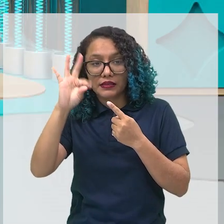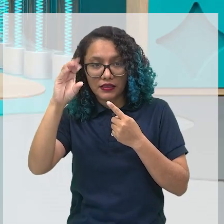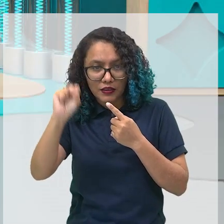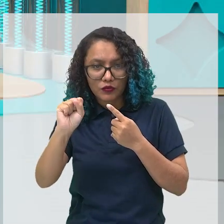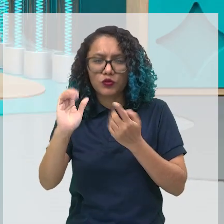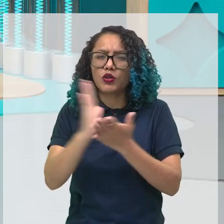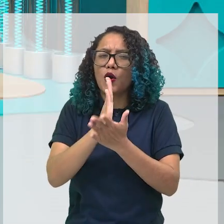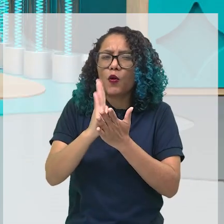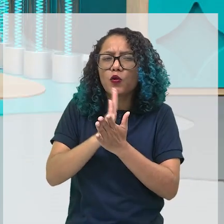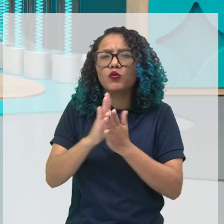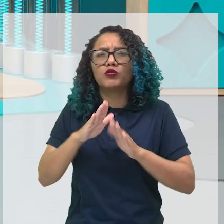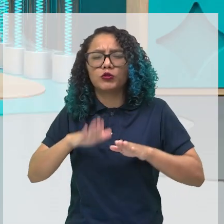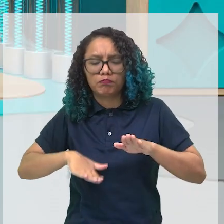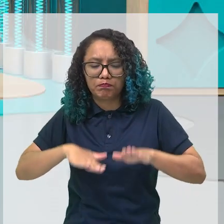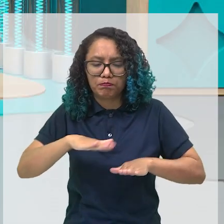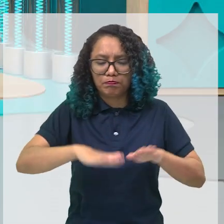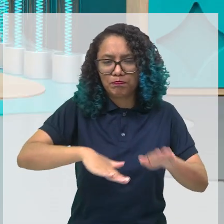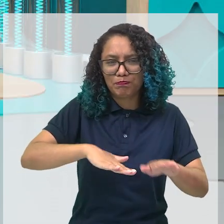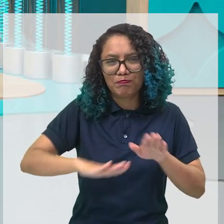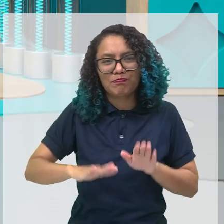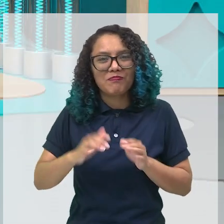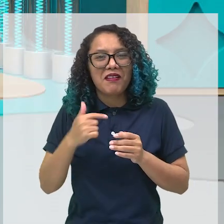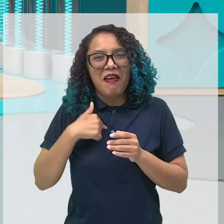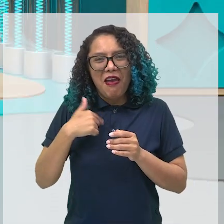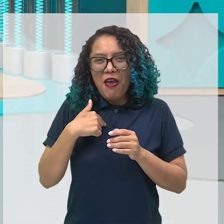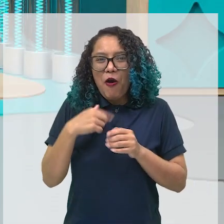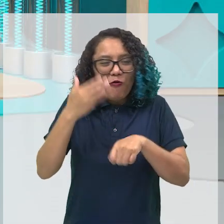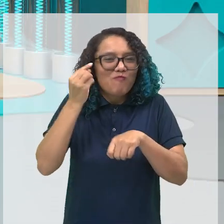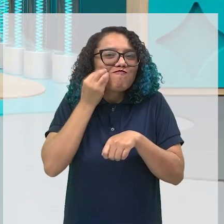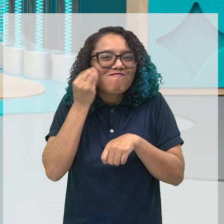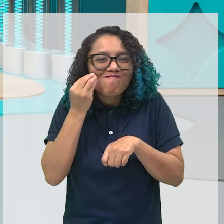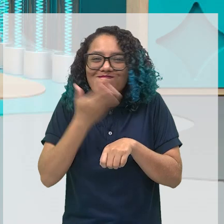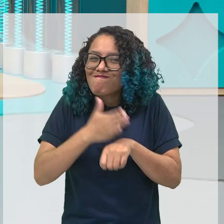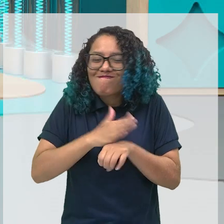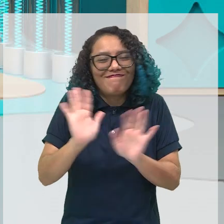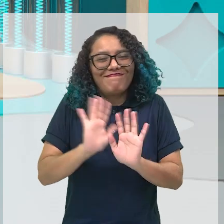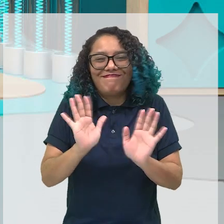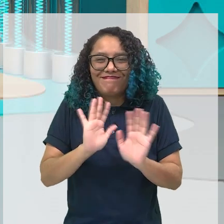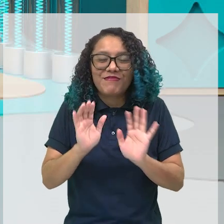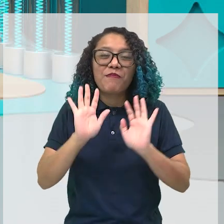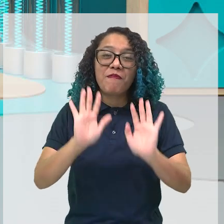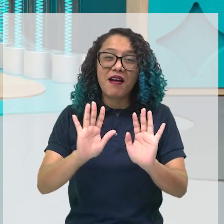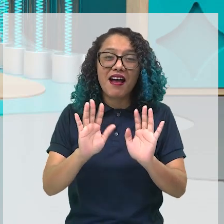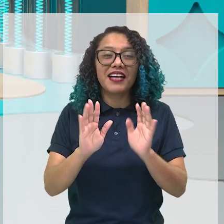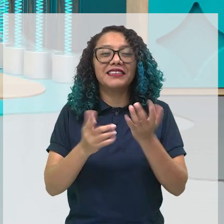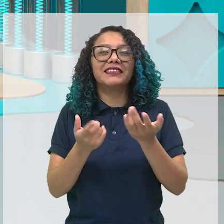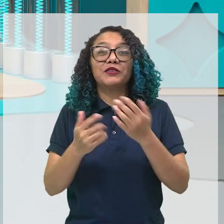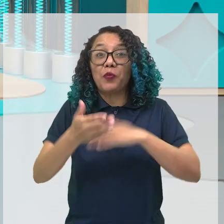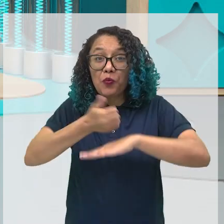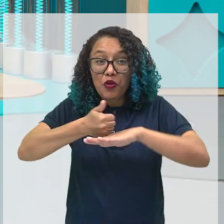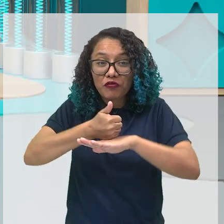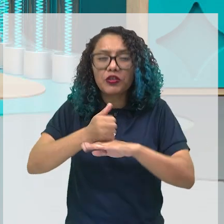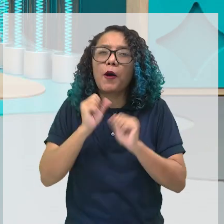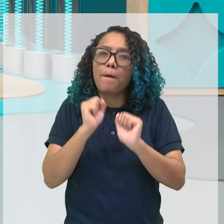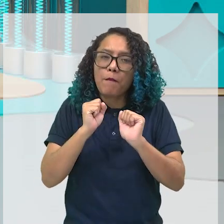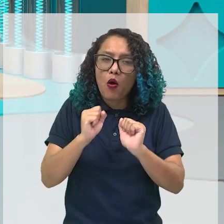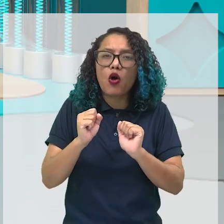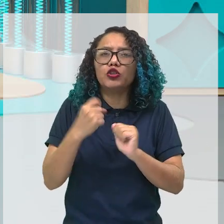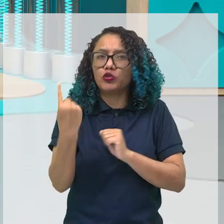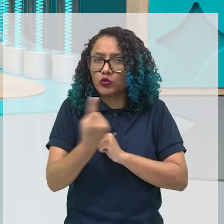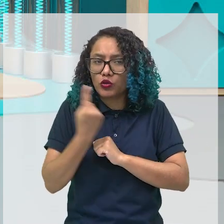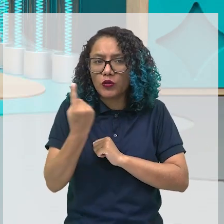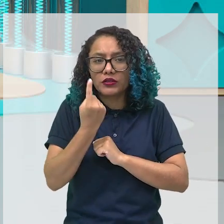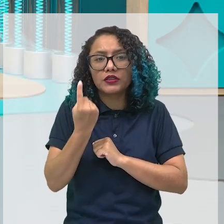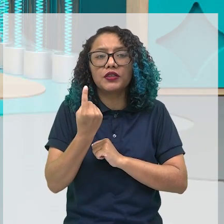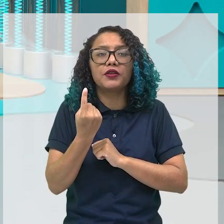são pequenos passos de dança, eu não me arrisco a fazer aqui, tá bom? Mas os dançarinos executam eles individualmente.